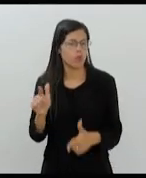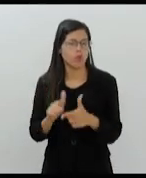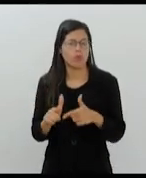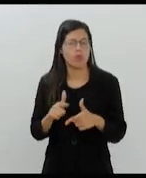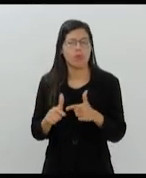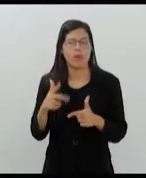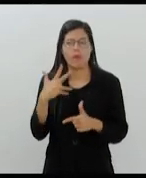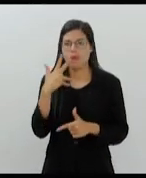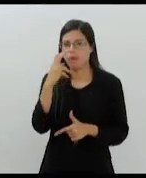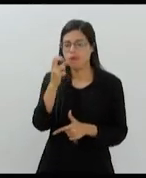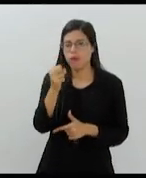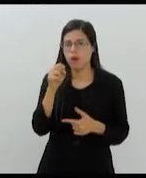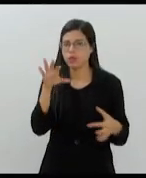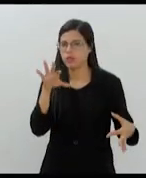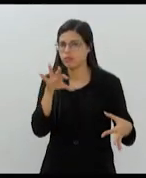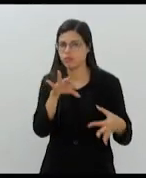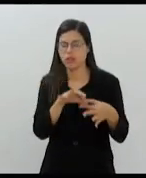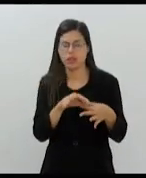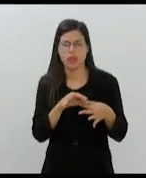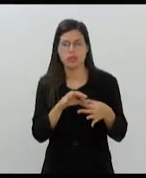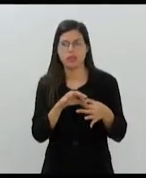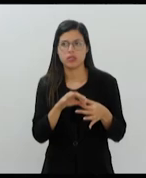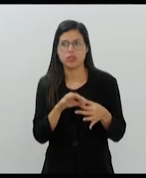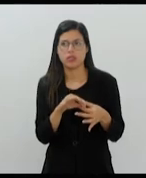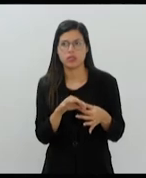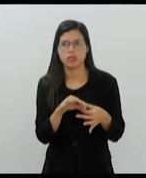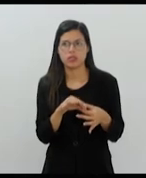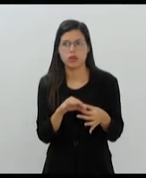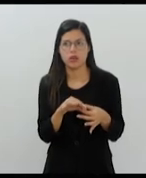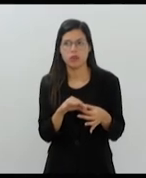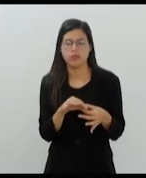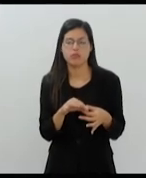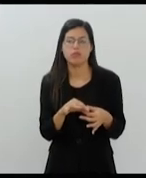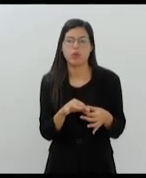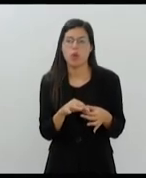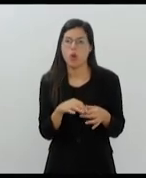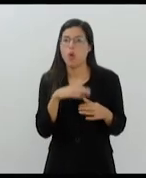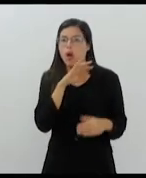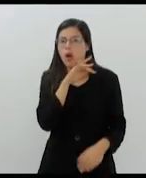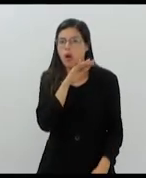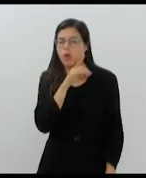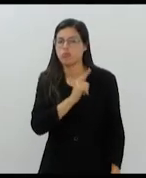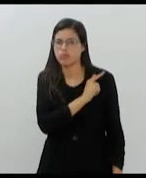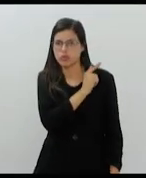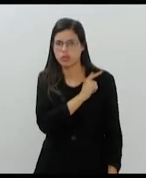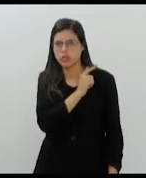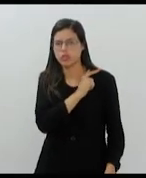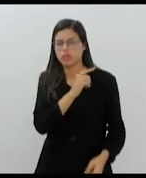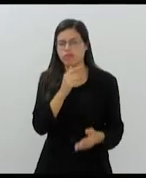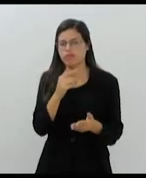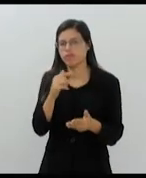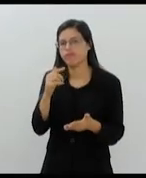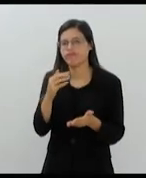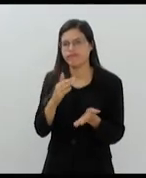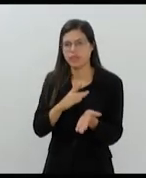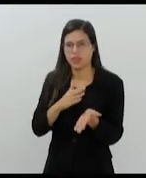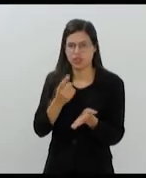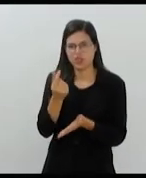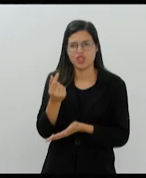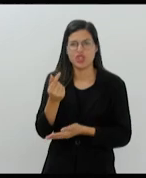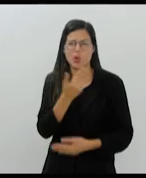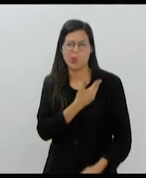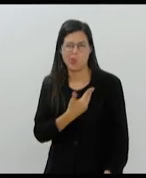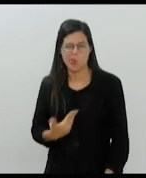forte vinculação com a má gestão dos recursos públicos e com a falta